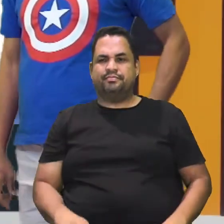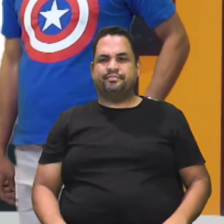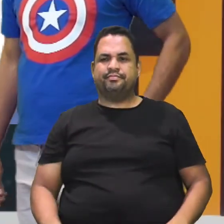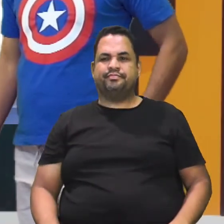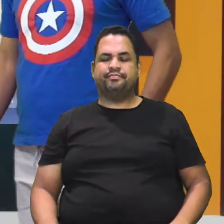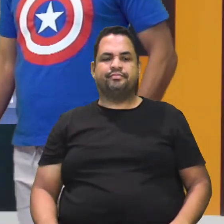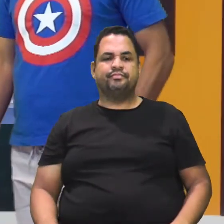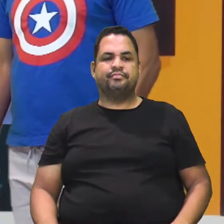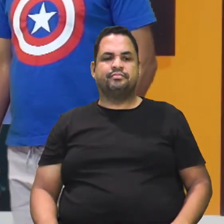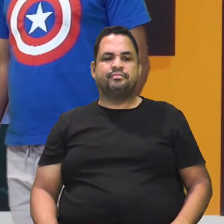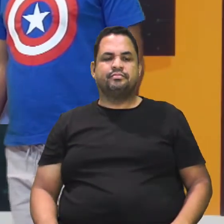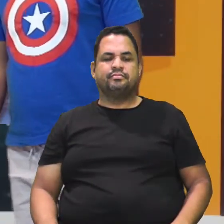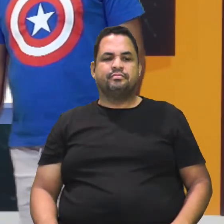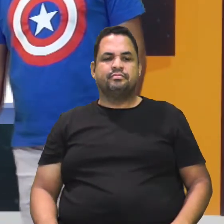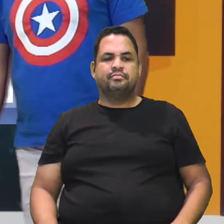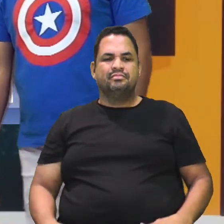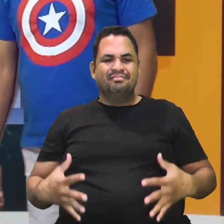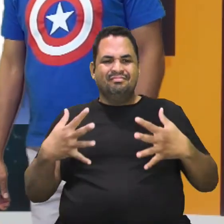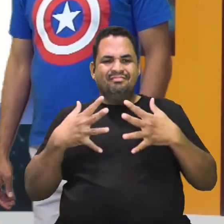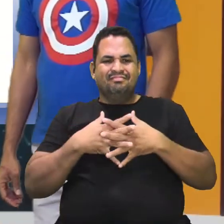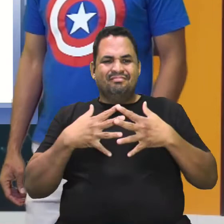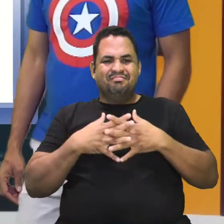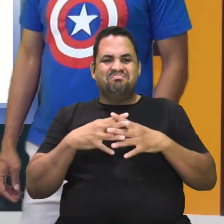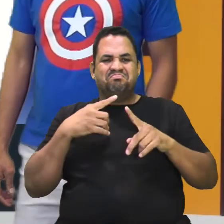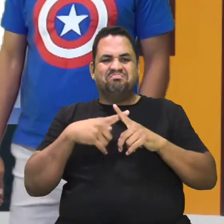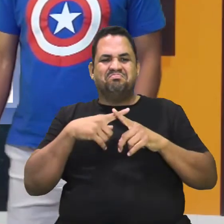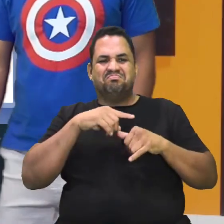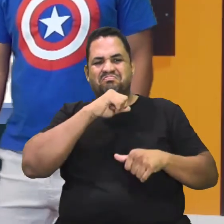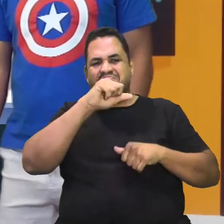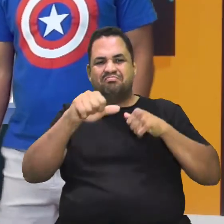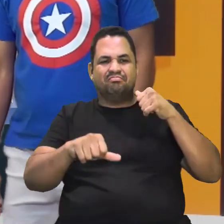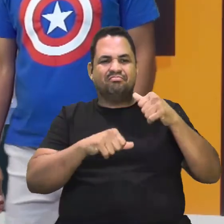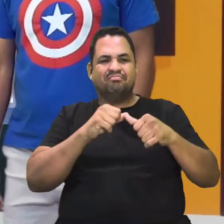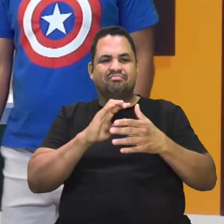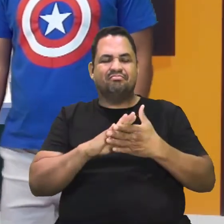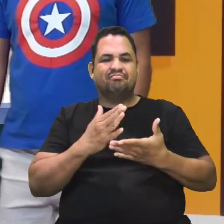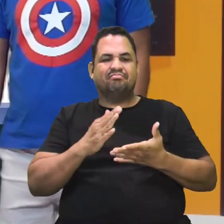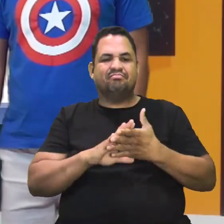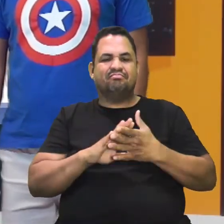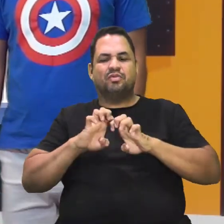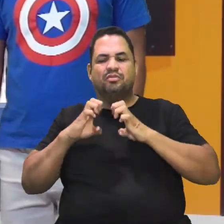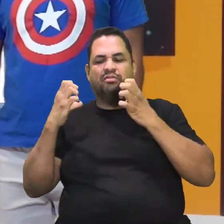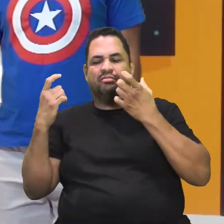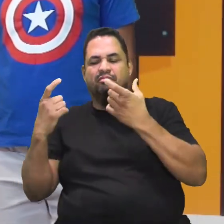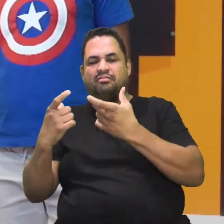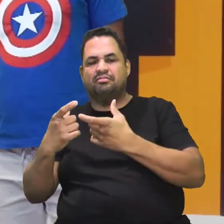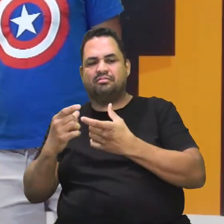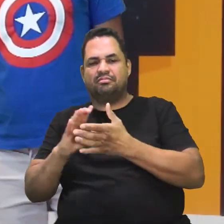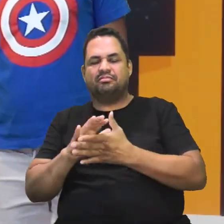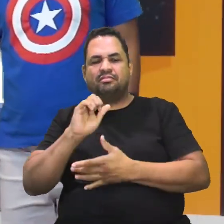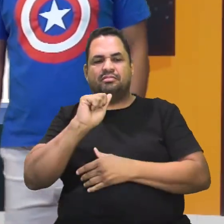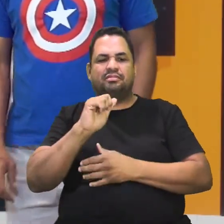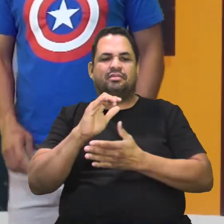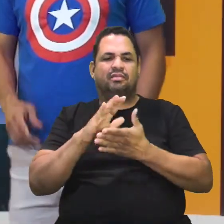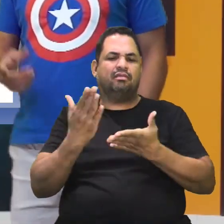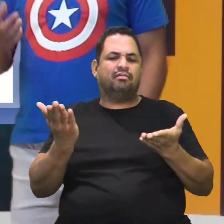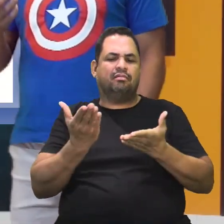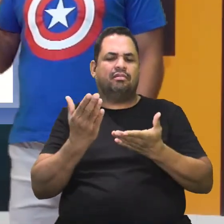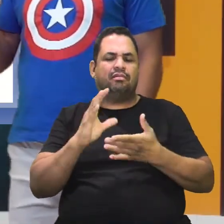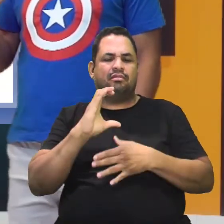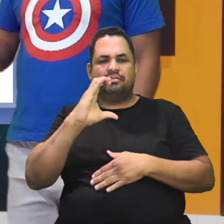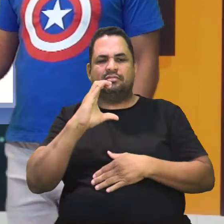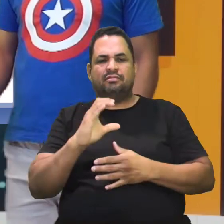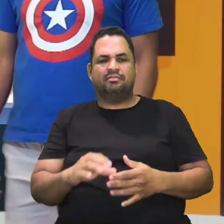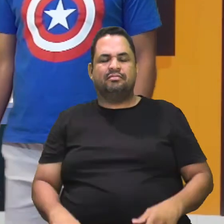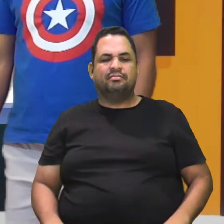C. Ai, que confusão, né? Por que muda, né? Por que lá na elipse era A e agora aqui é C? Mas não,